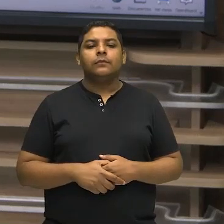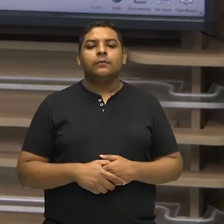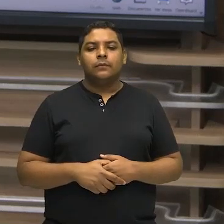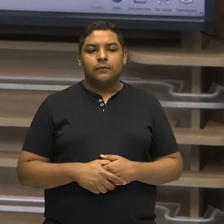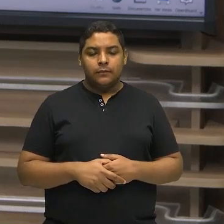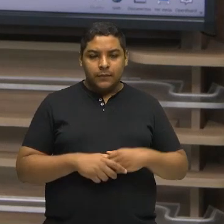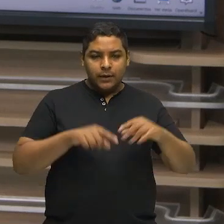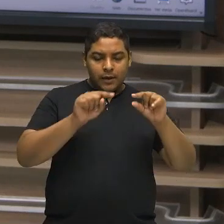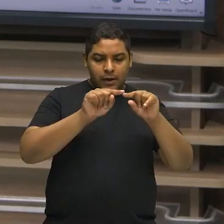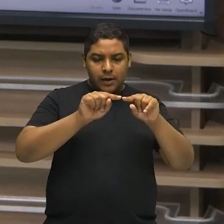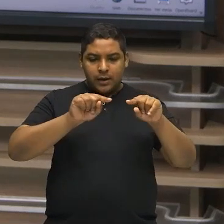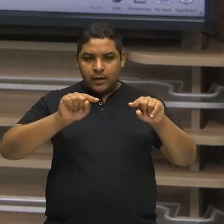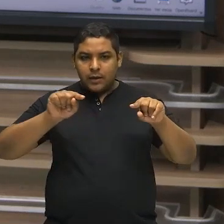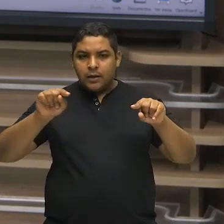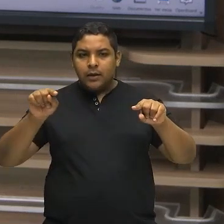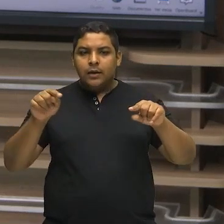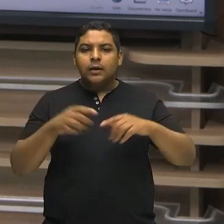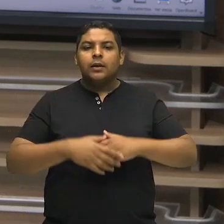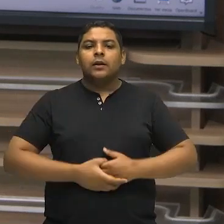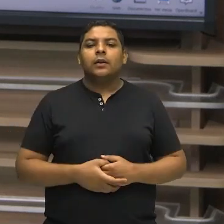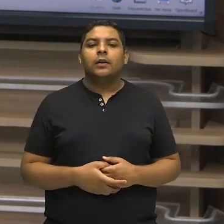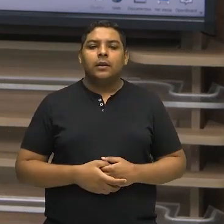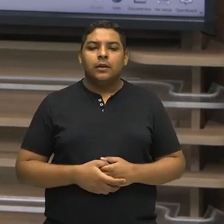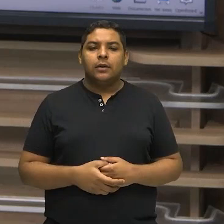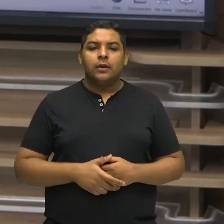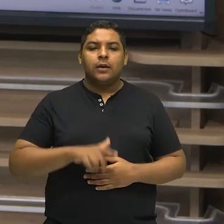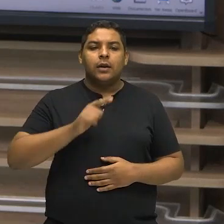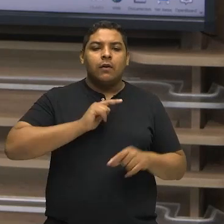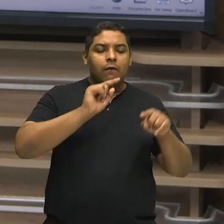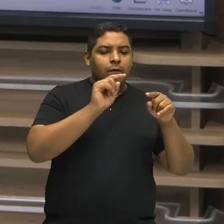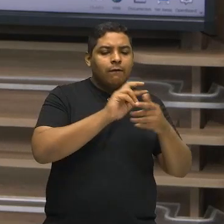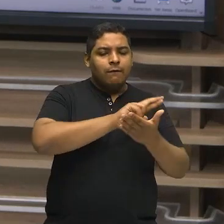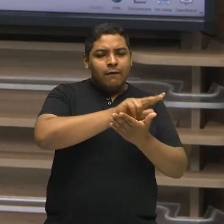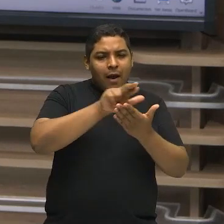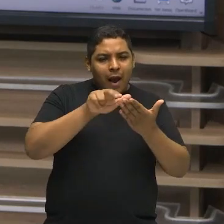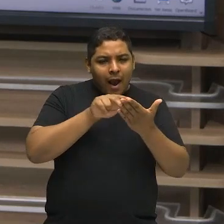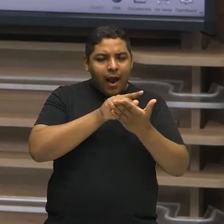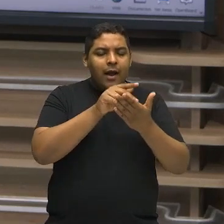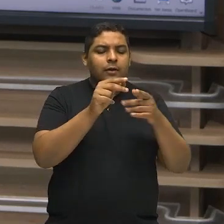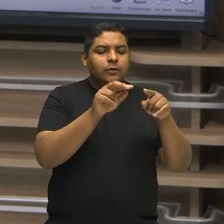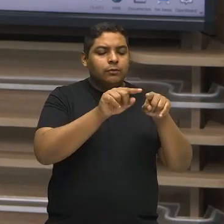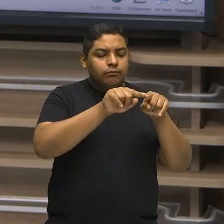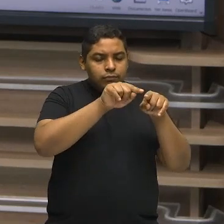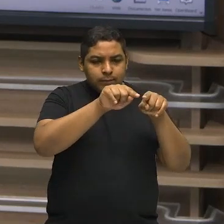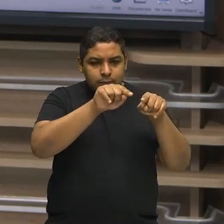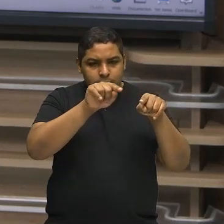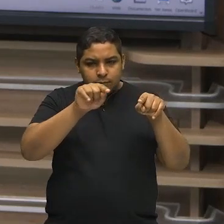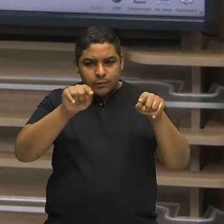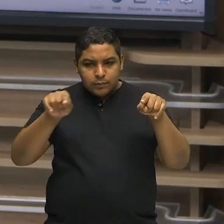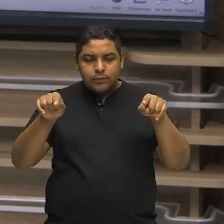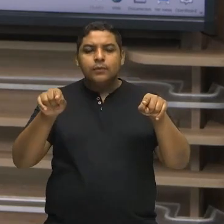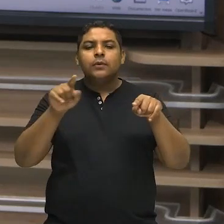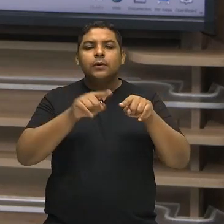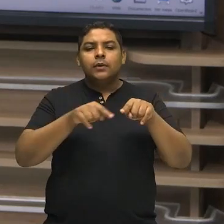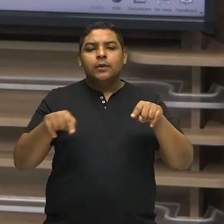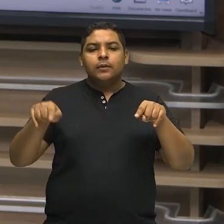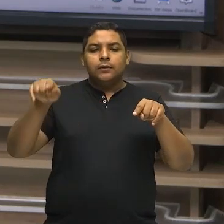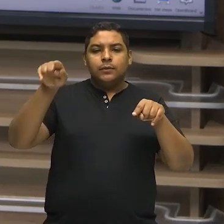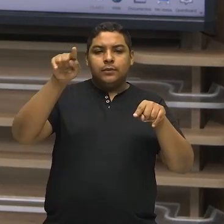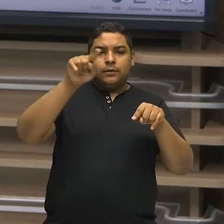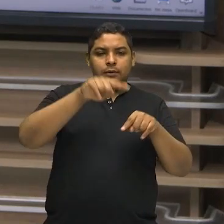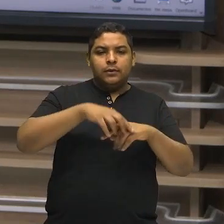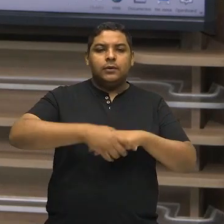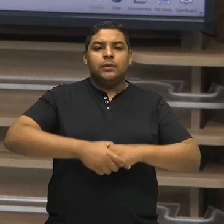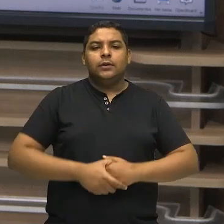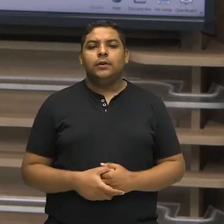seja, o que é a linha? São vários pontinhos, né, que são o quê? Contornado. Então, ali surge